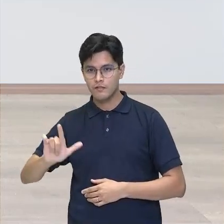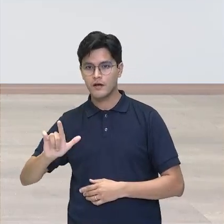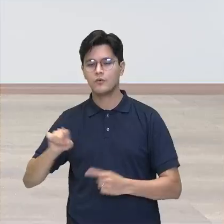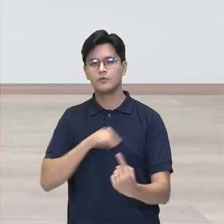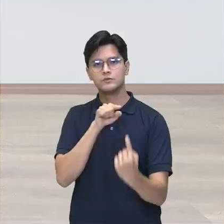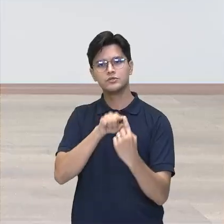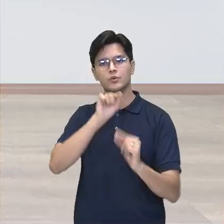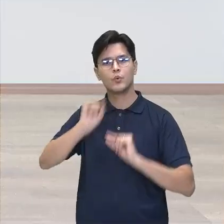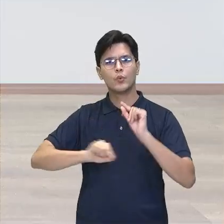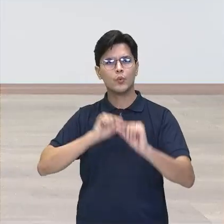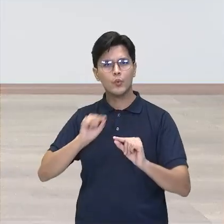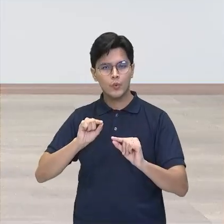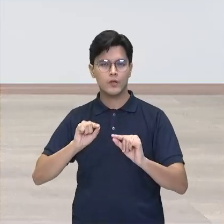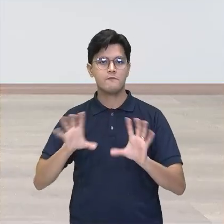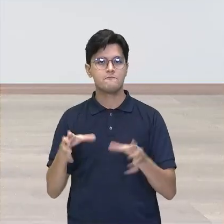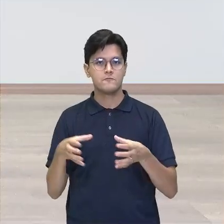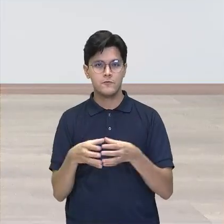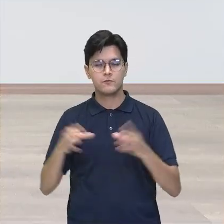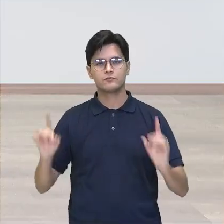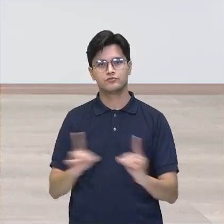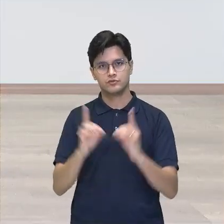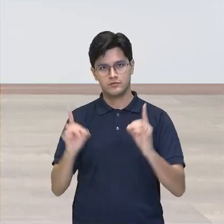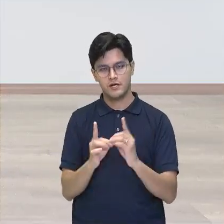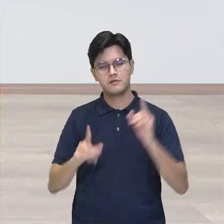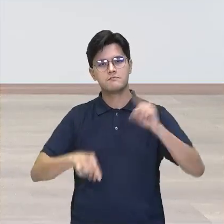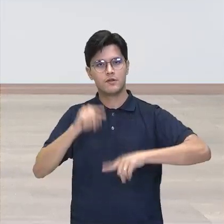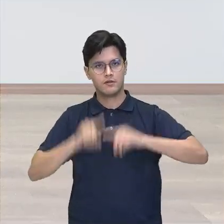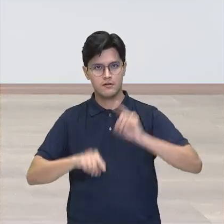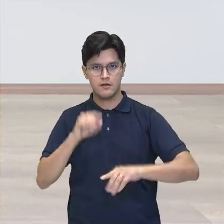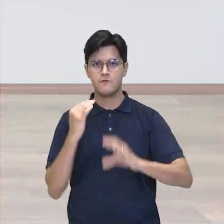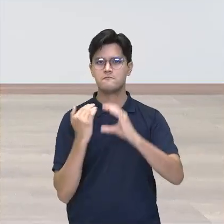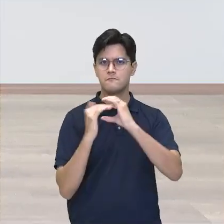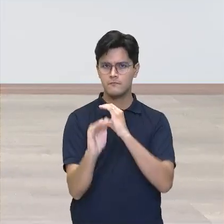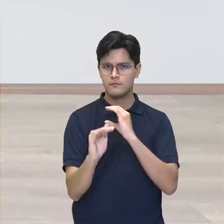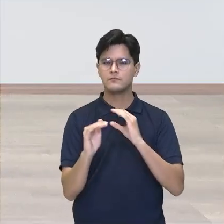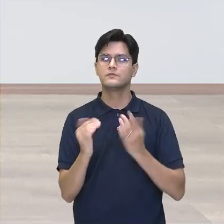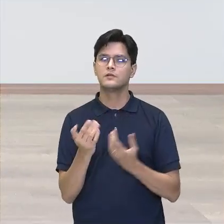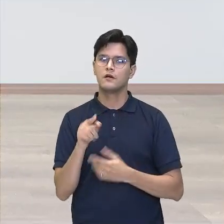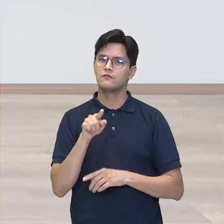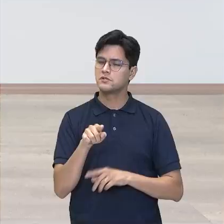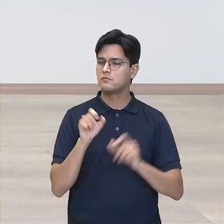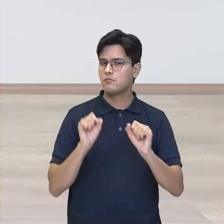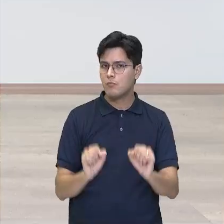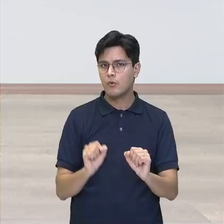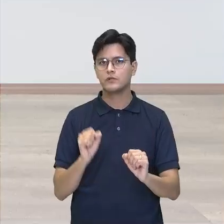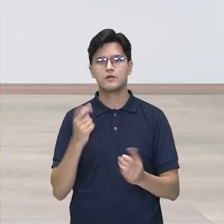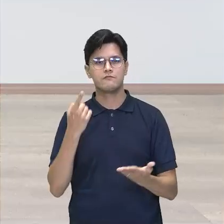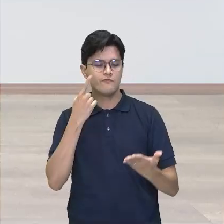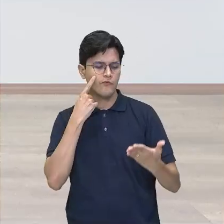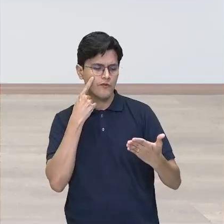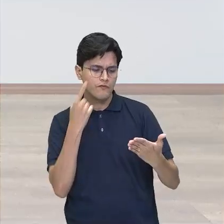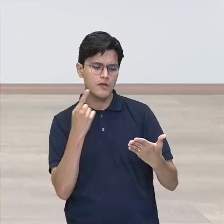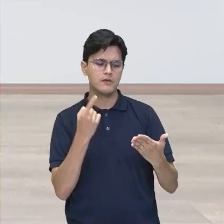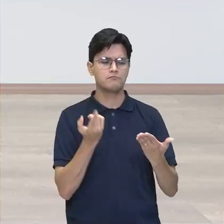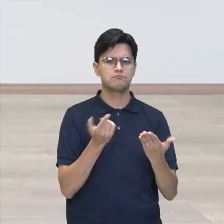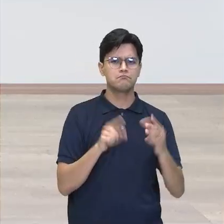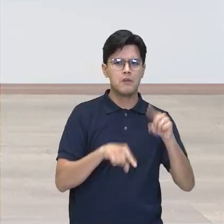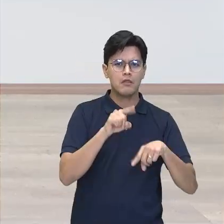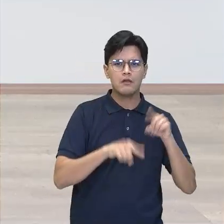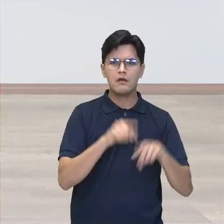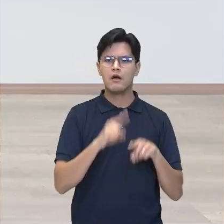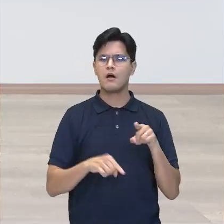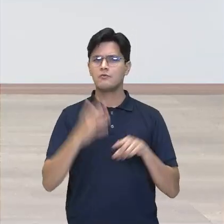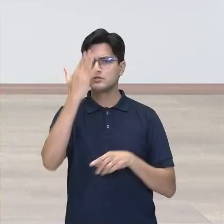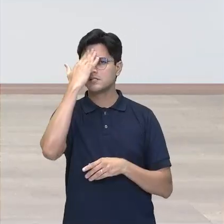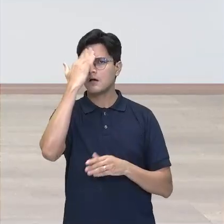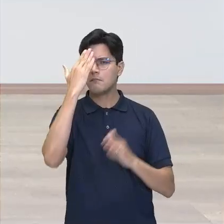aí do ano letivo, tá certo? Aproveitar para já dar uma conferida, uma olhada nas novidades, no que temos, né? Exatamente. Ficar por dentro aí, que é para